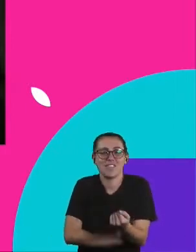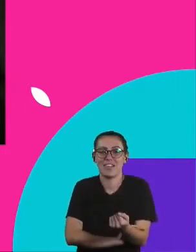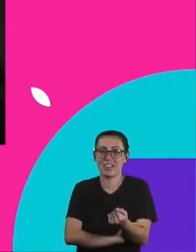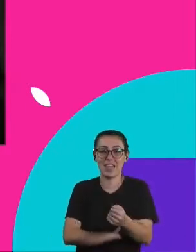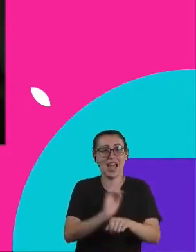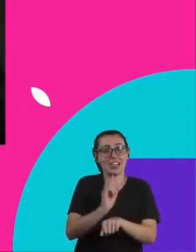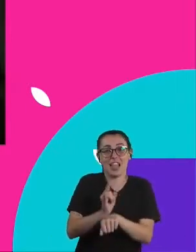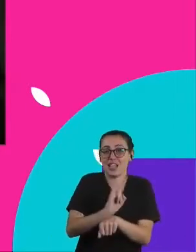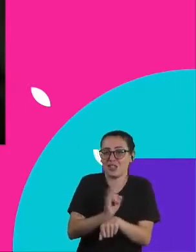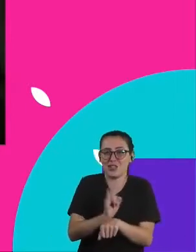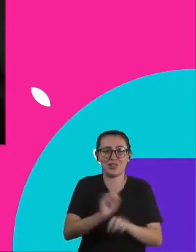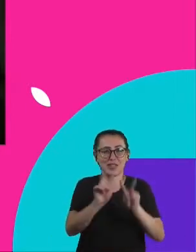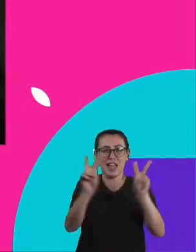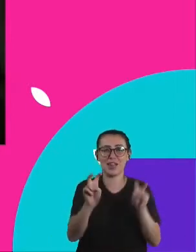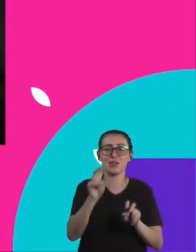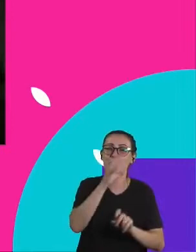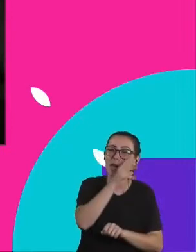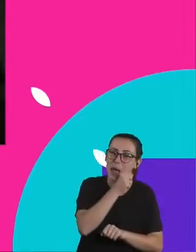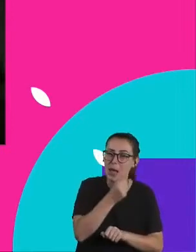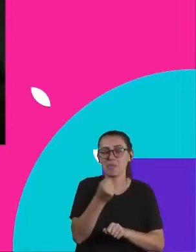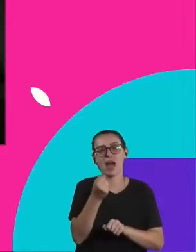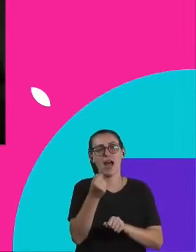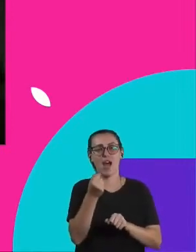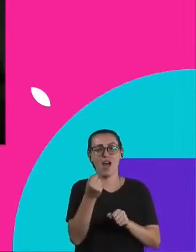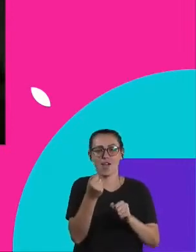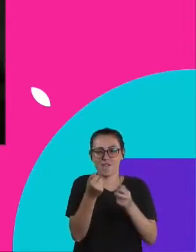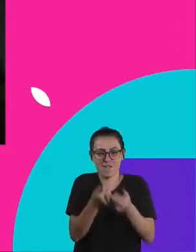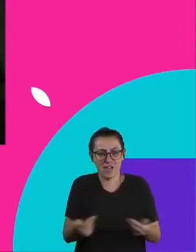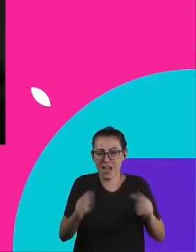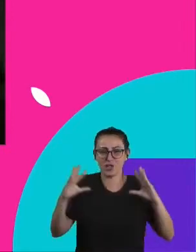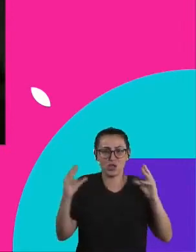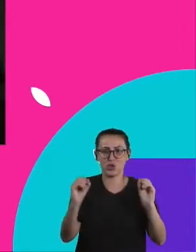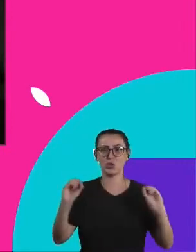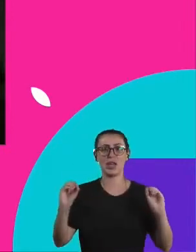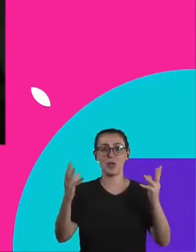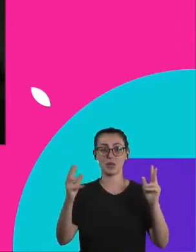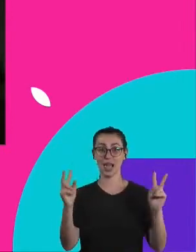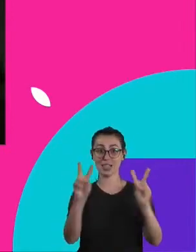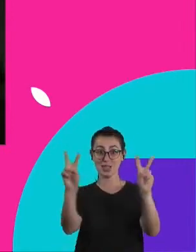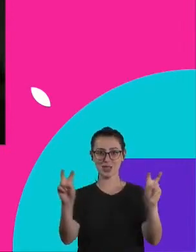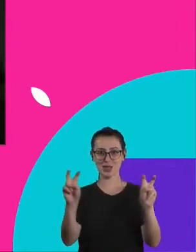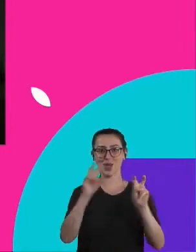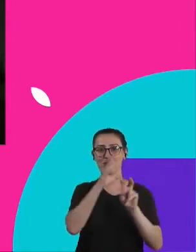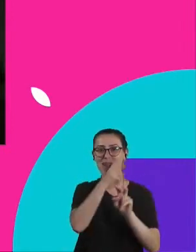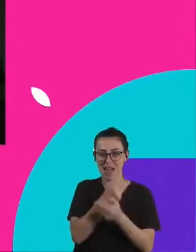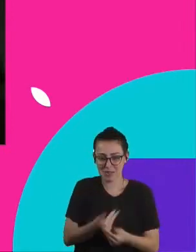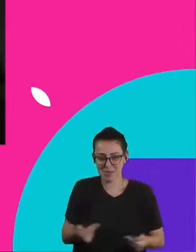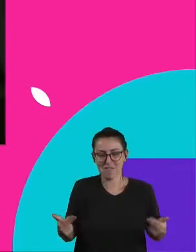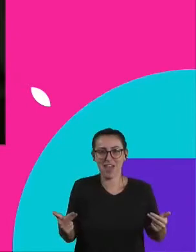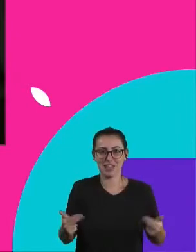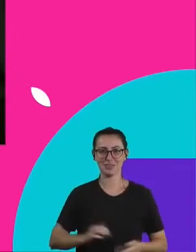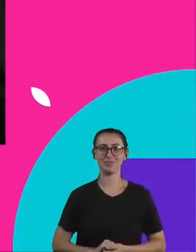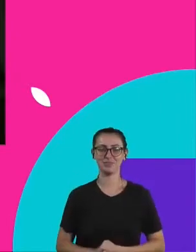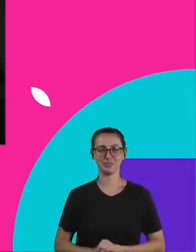documentários sobre bichos, leões, tudo que acontece em relação aos bichos. E também há uma série mais